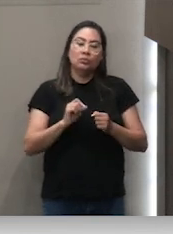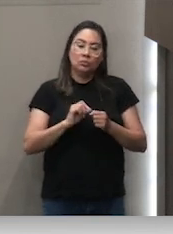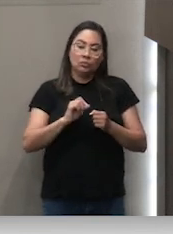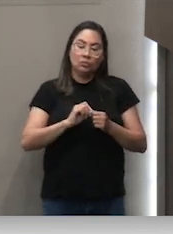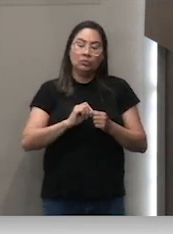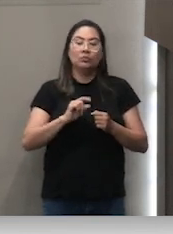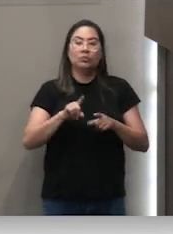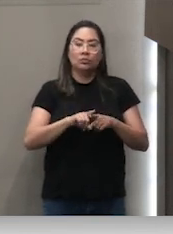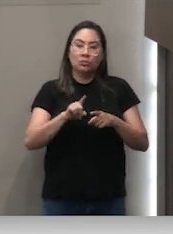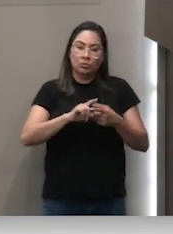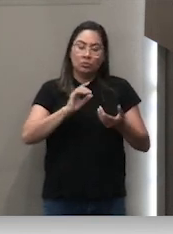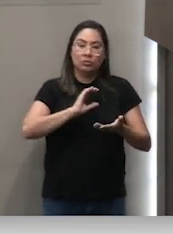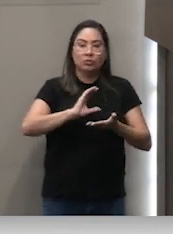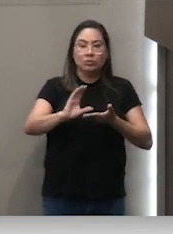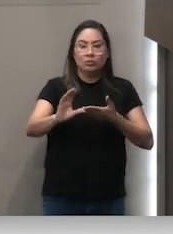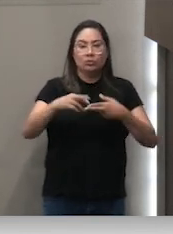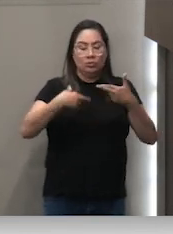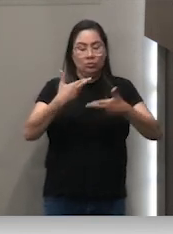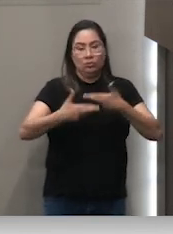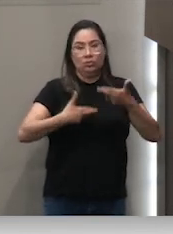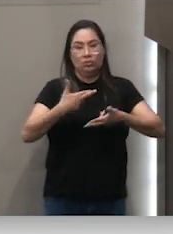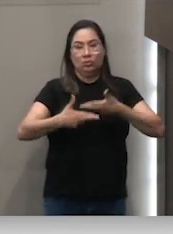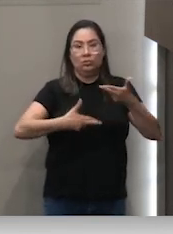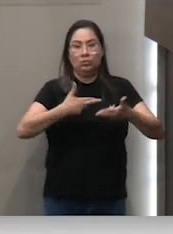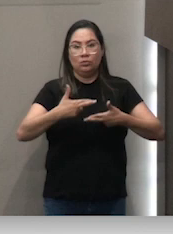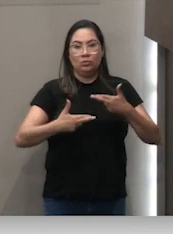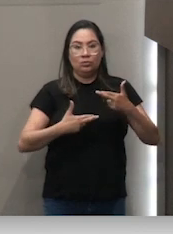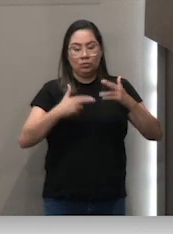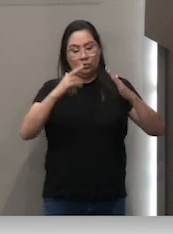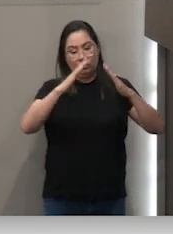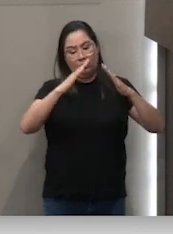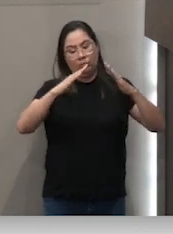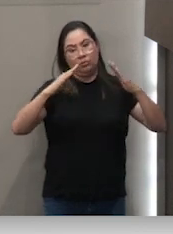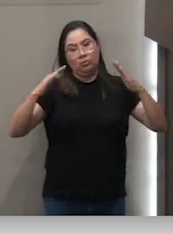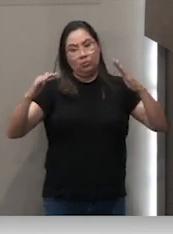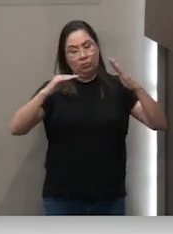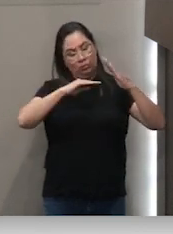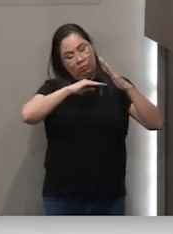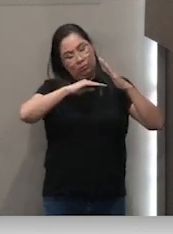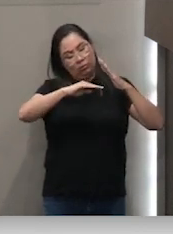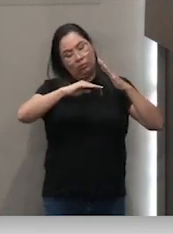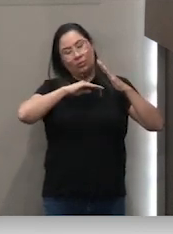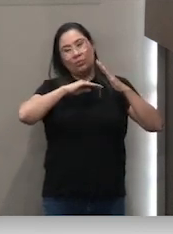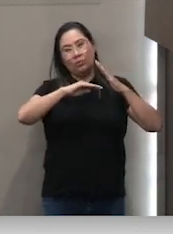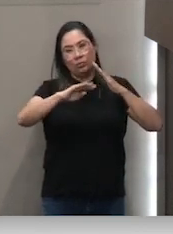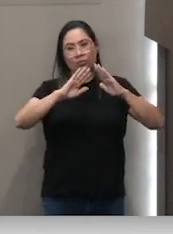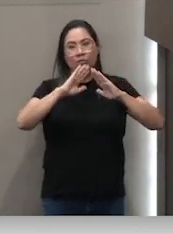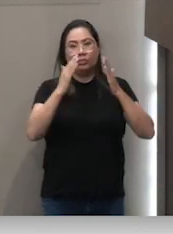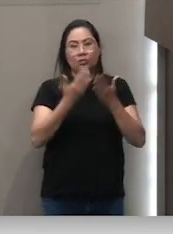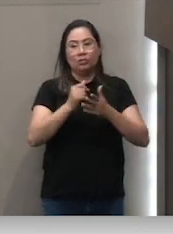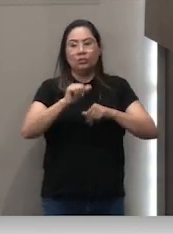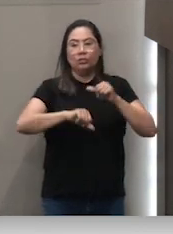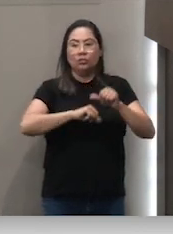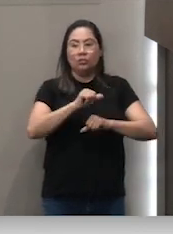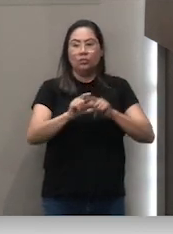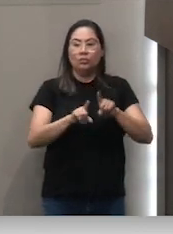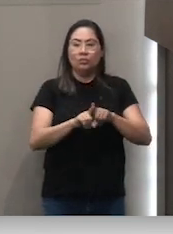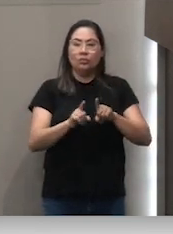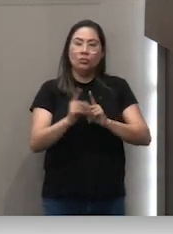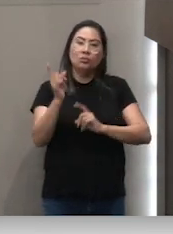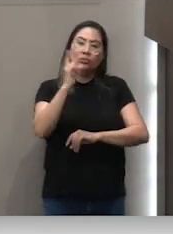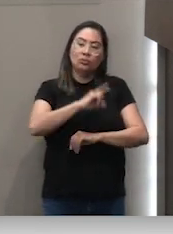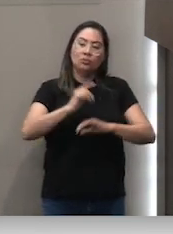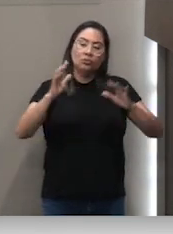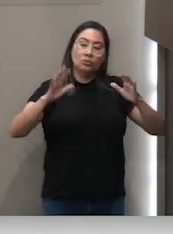destinação para reforma do telhado, do forro da escola ali, para que fosse trocado também, que tinha dias de chuva